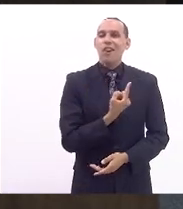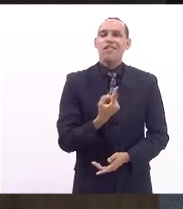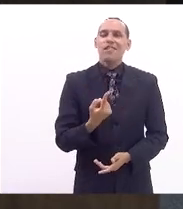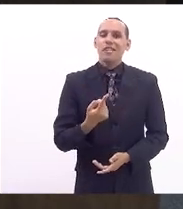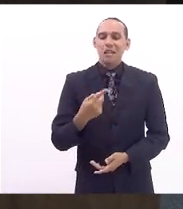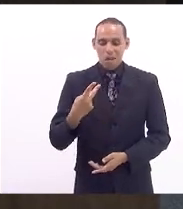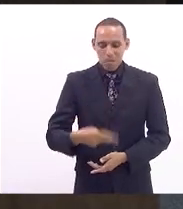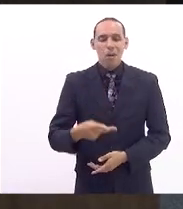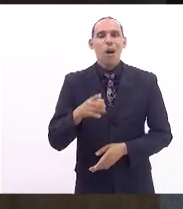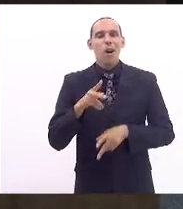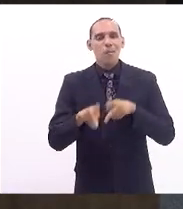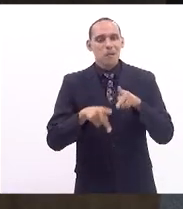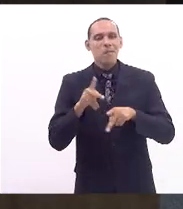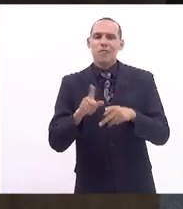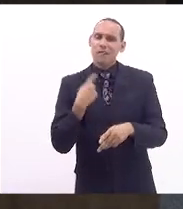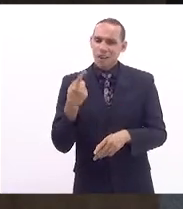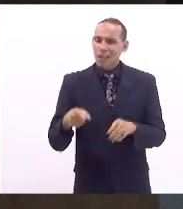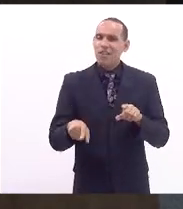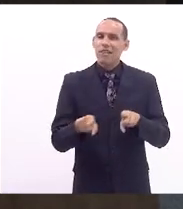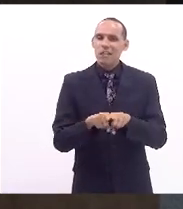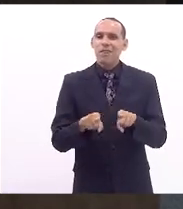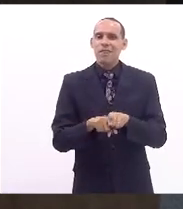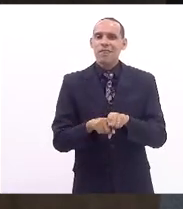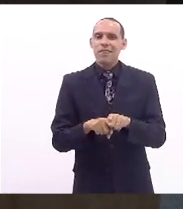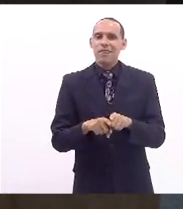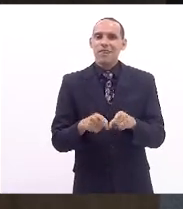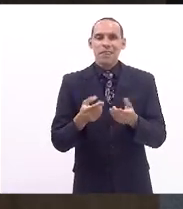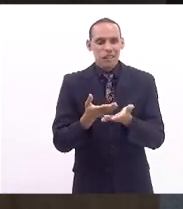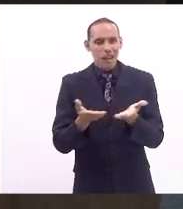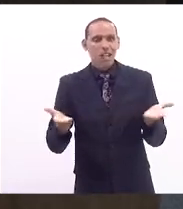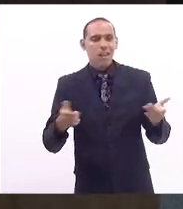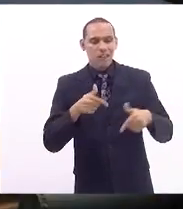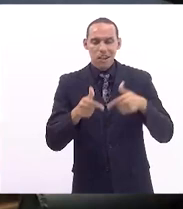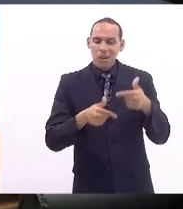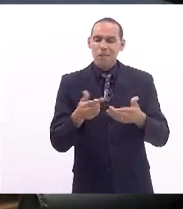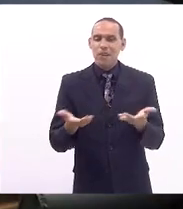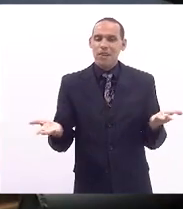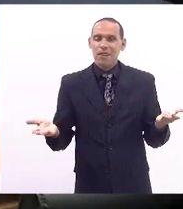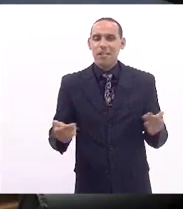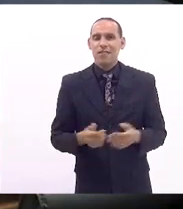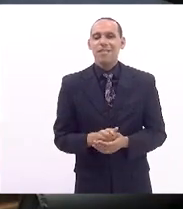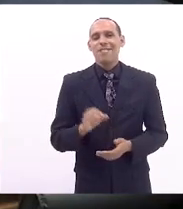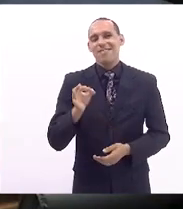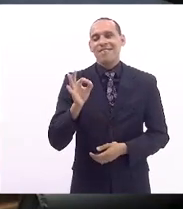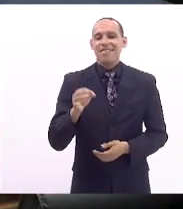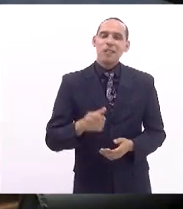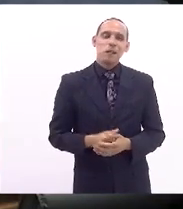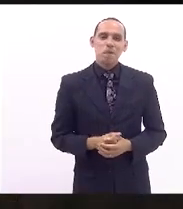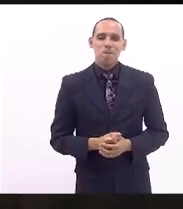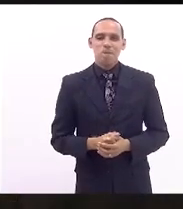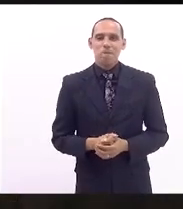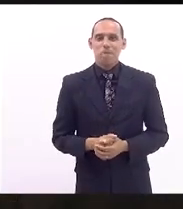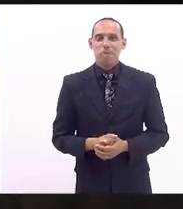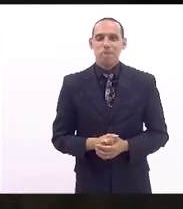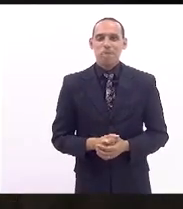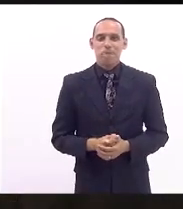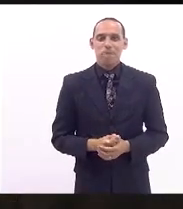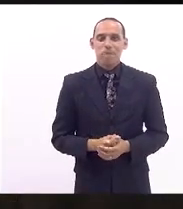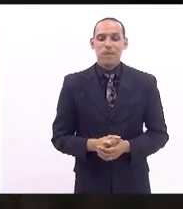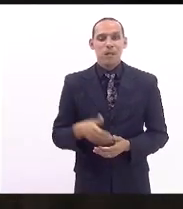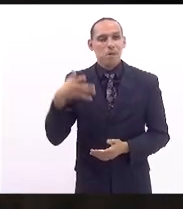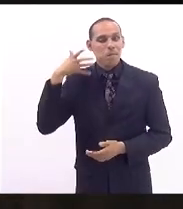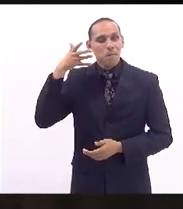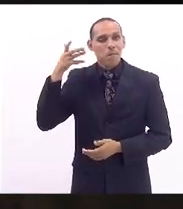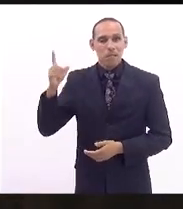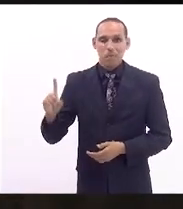do Povo porque nós somos o povo também e são para eles que nós trabalhamos Exatamente é passo